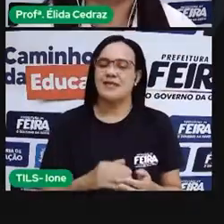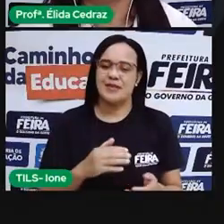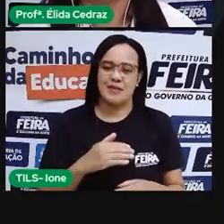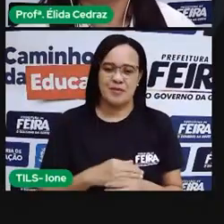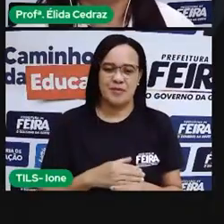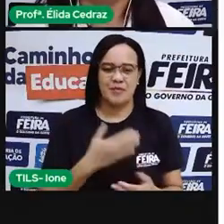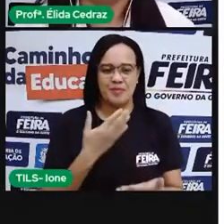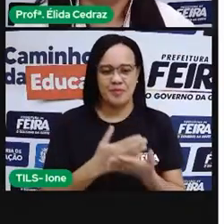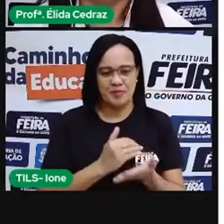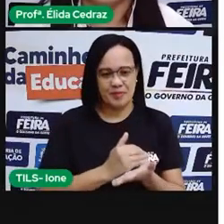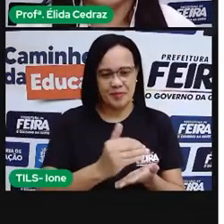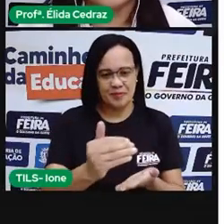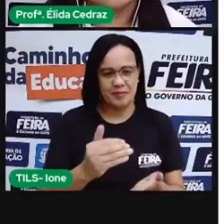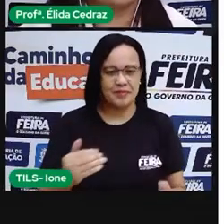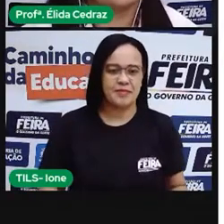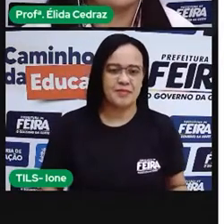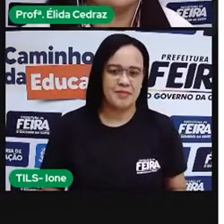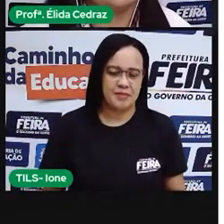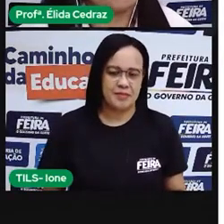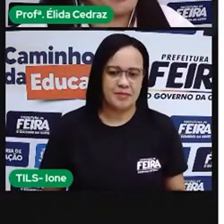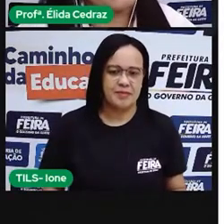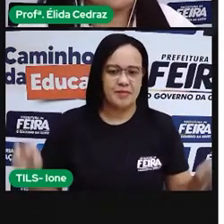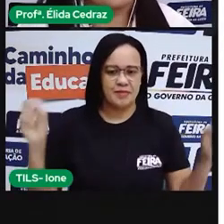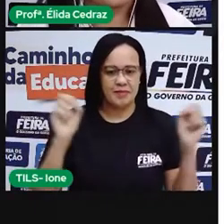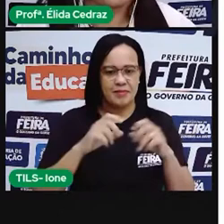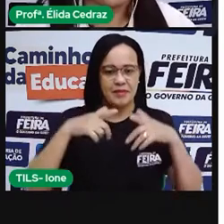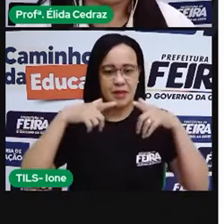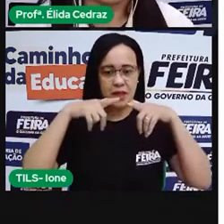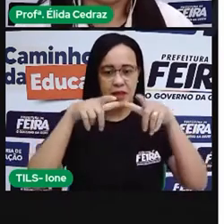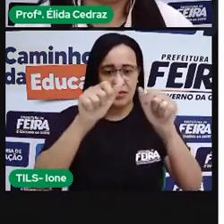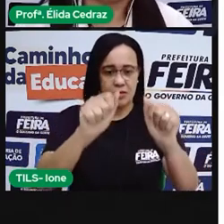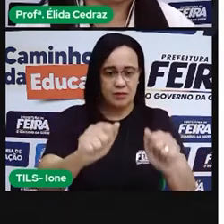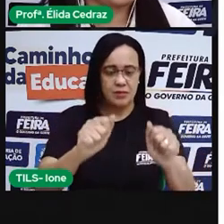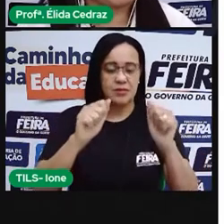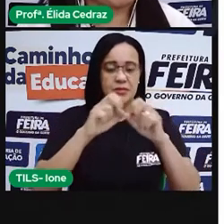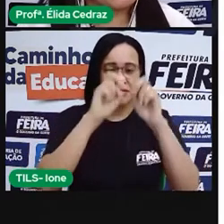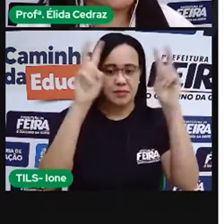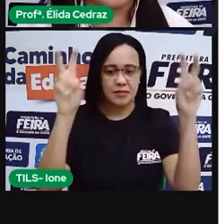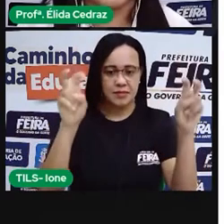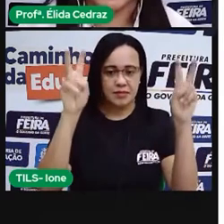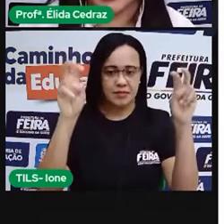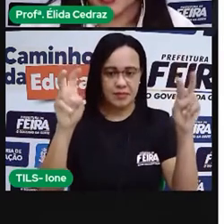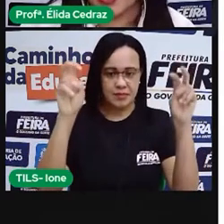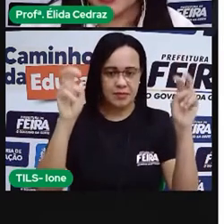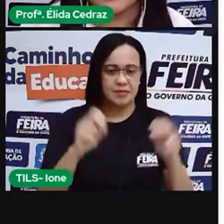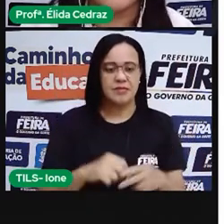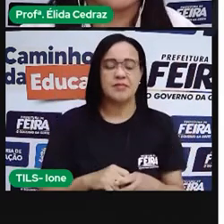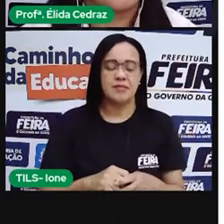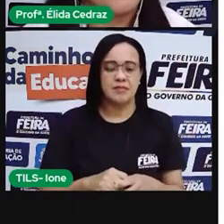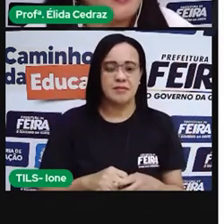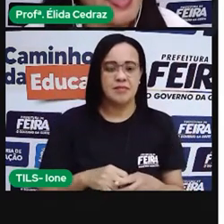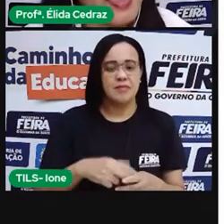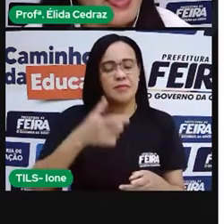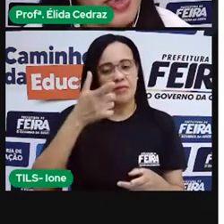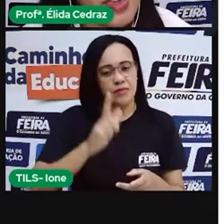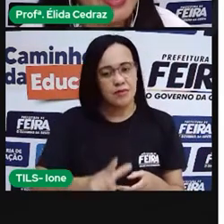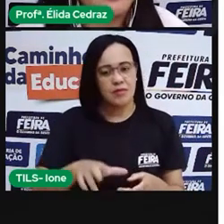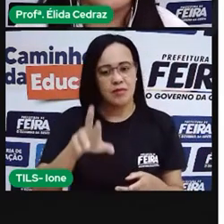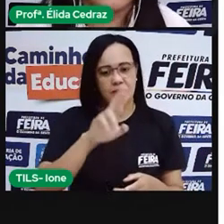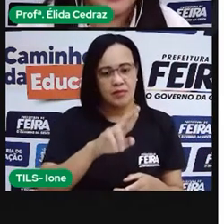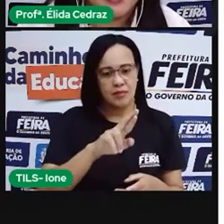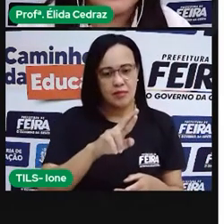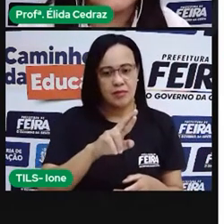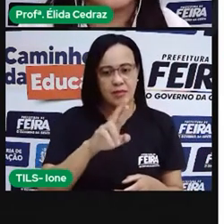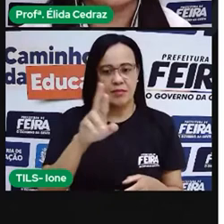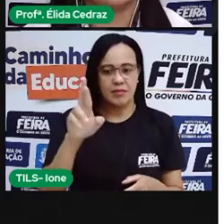aula. Área, linguagem, com o tema revisão de R,